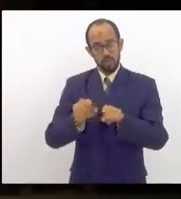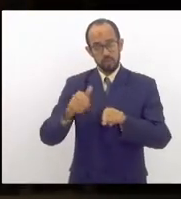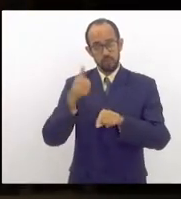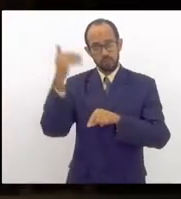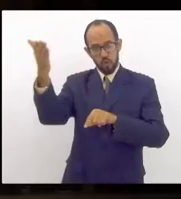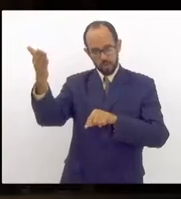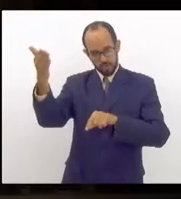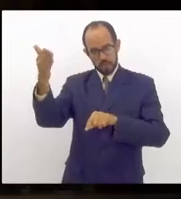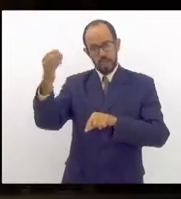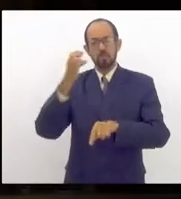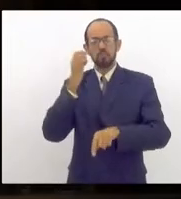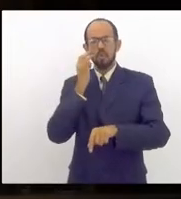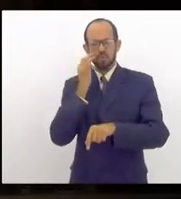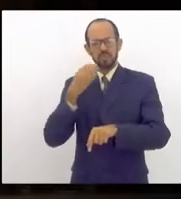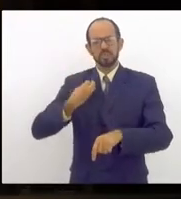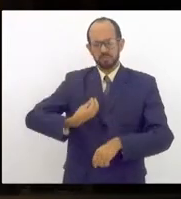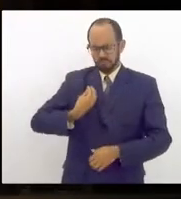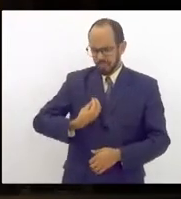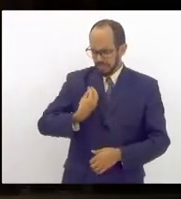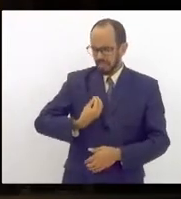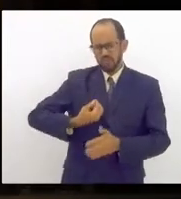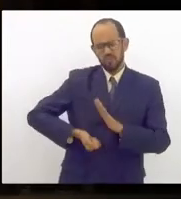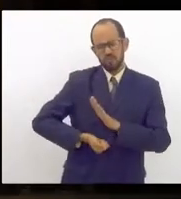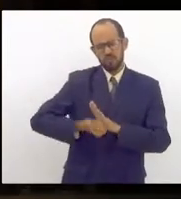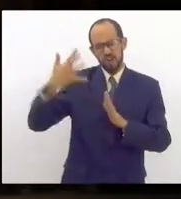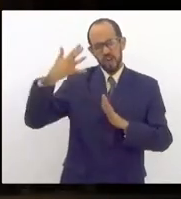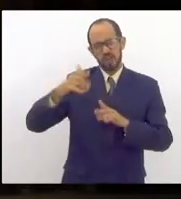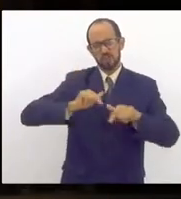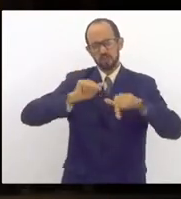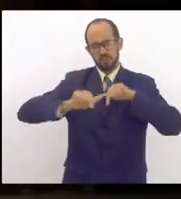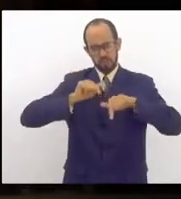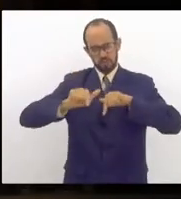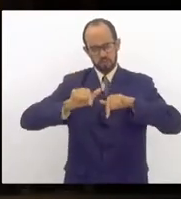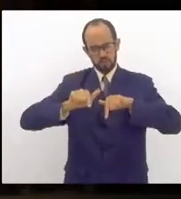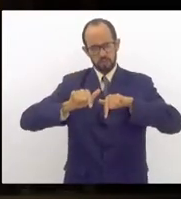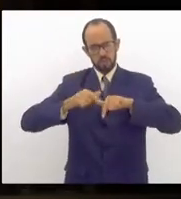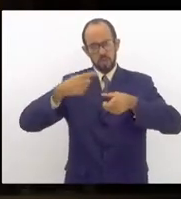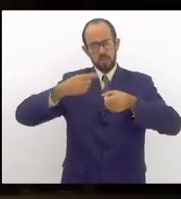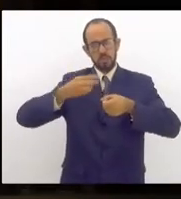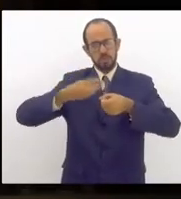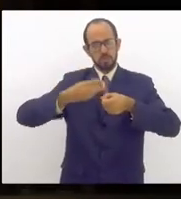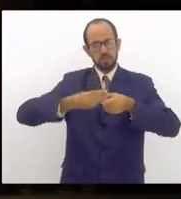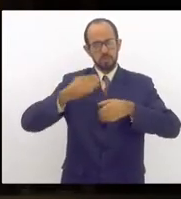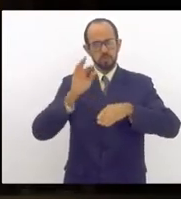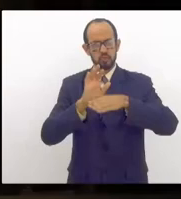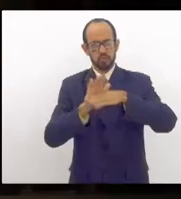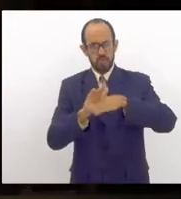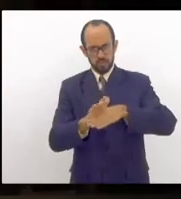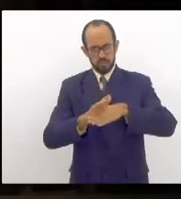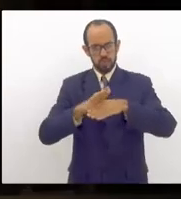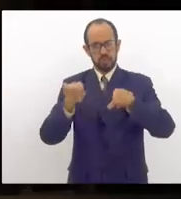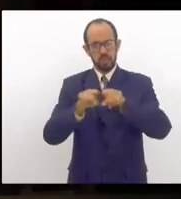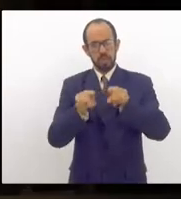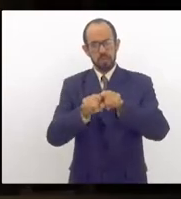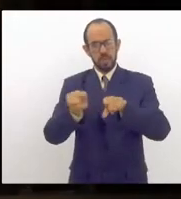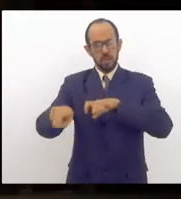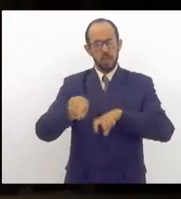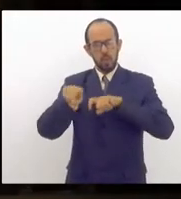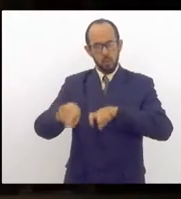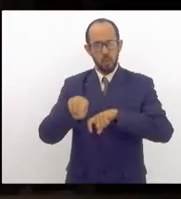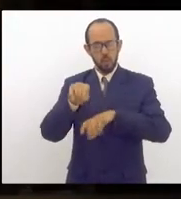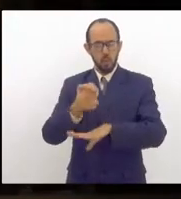esteve presente e muitas atividades né no meu Município Duque de Caxias na Baixada Fluminense no interior do Estado do Rio de Janeiro